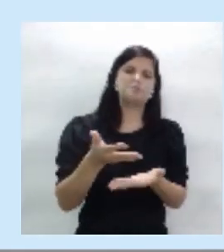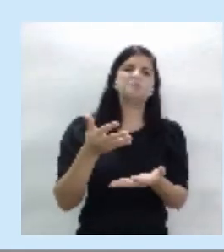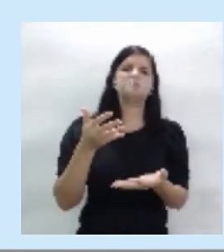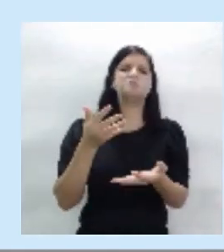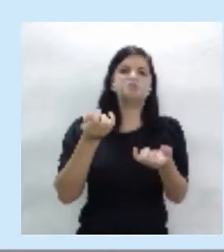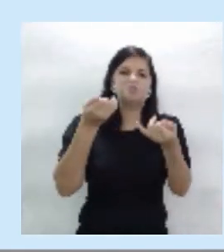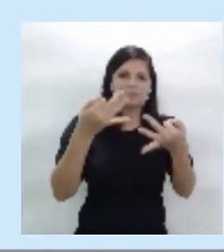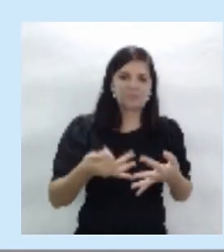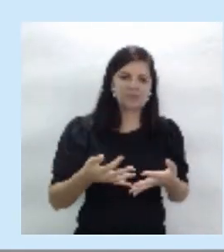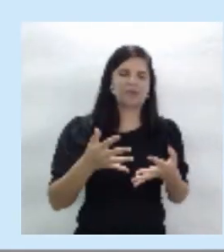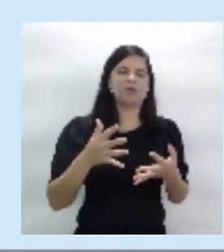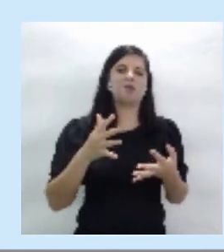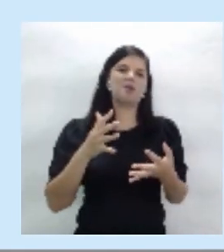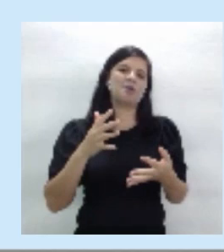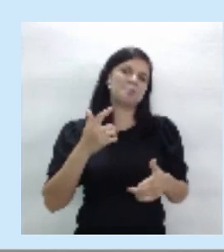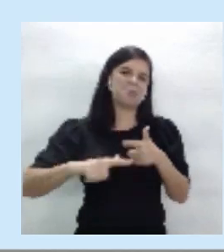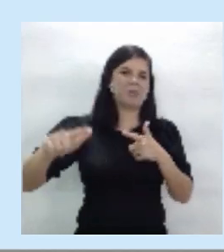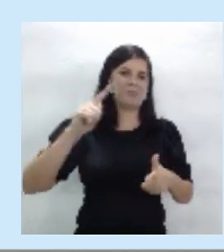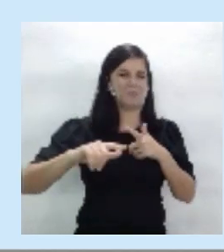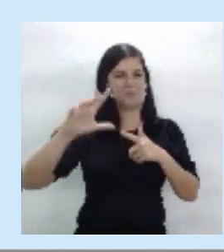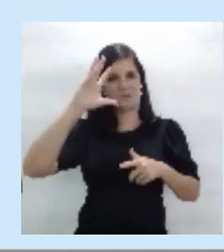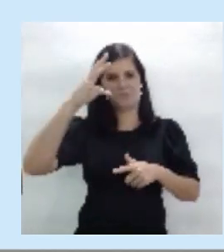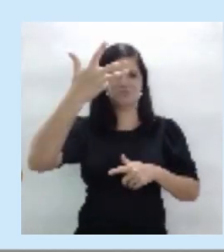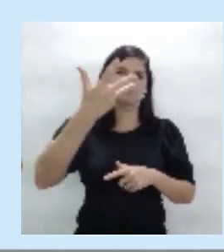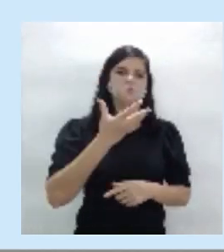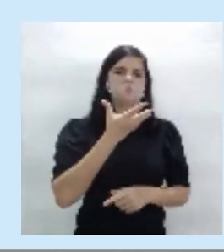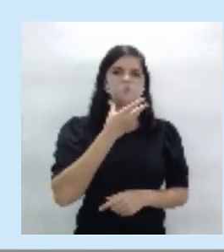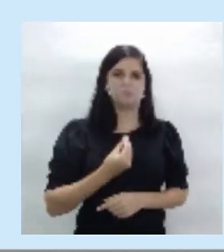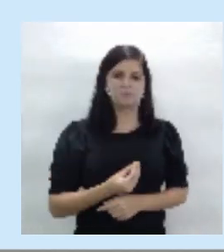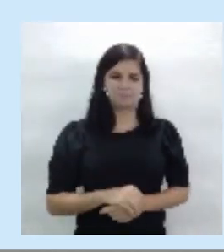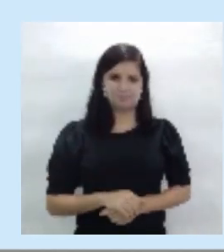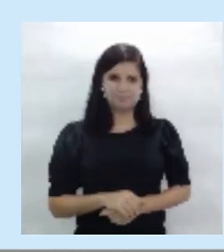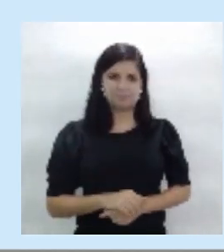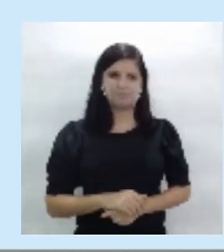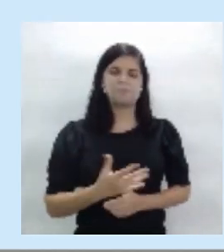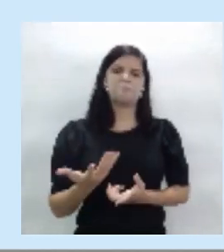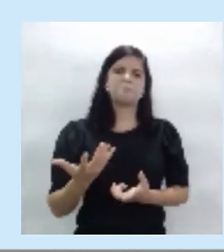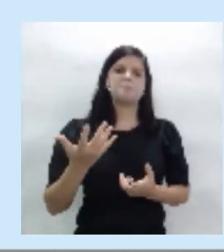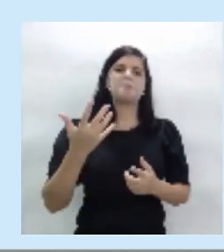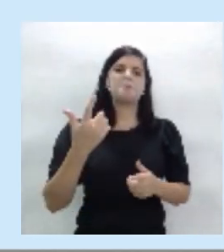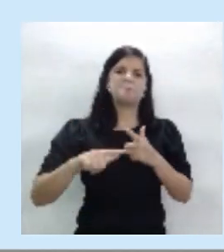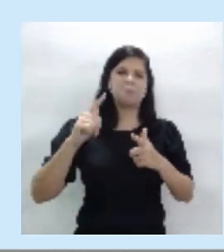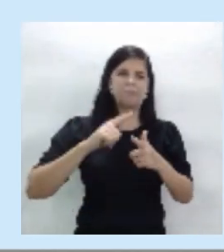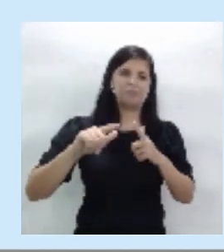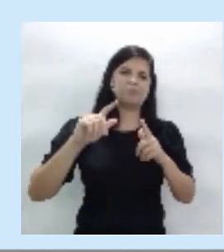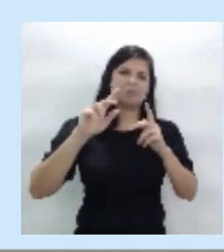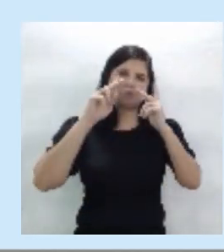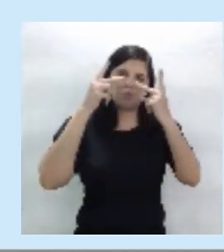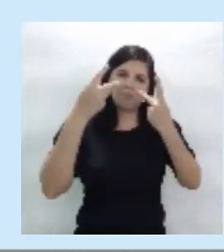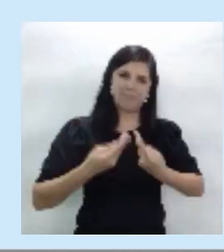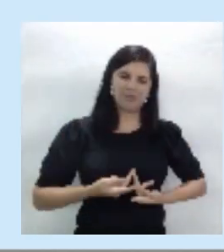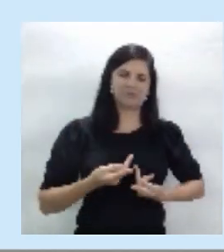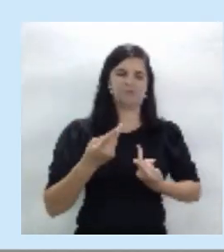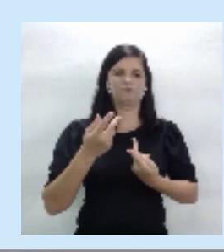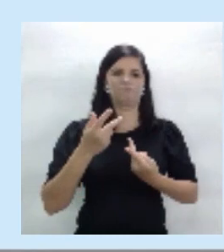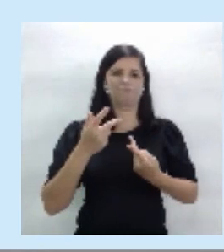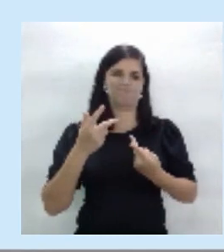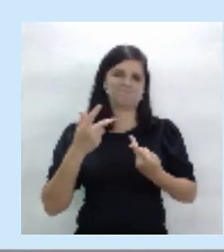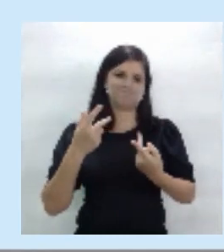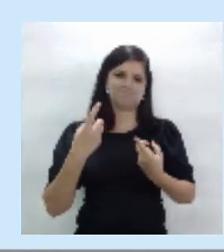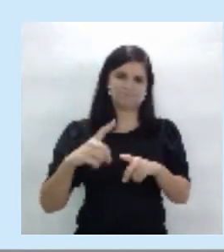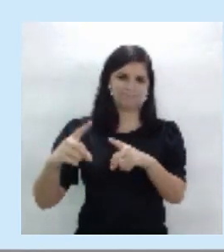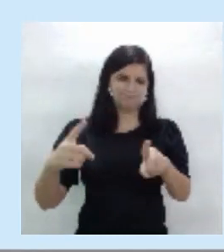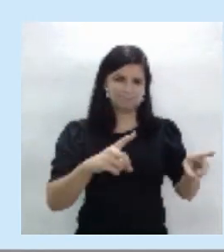mais sobre os impactos causados pelo homem, tá? Os impactos ambientais que os homens causam